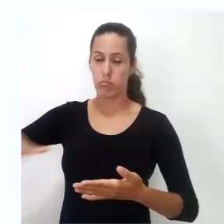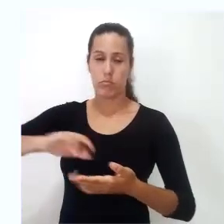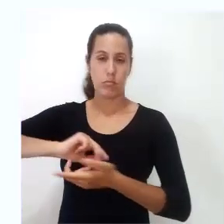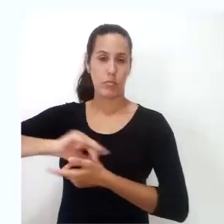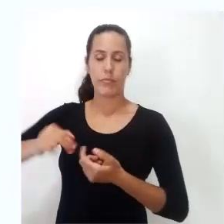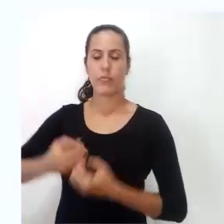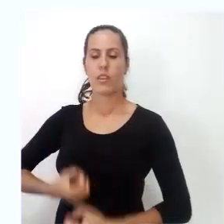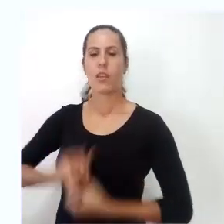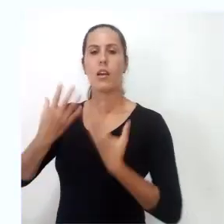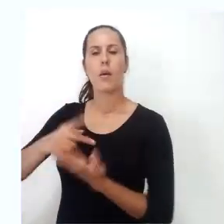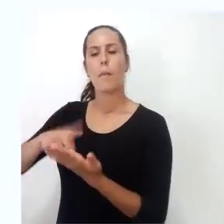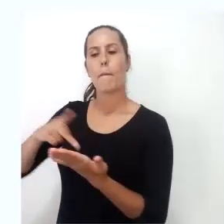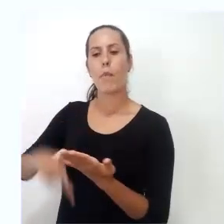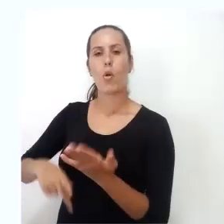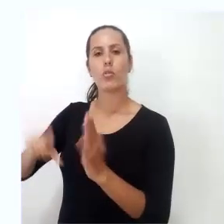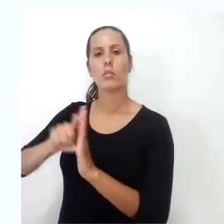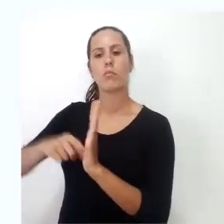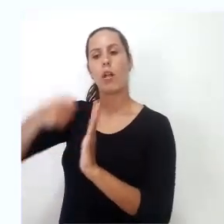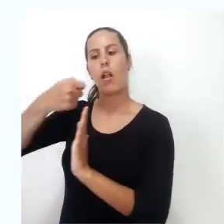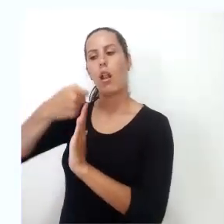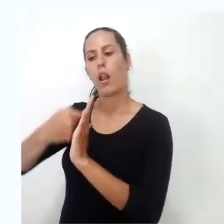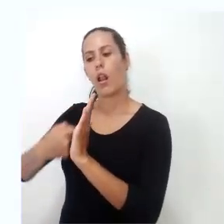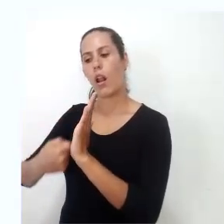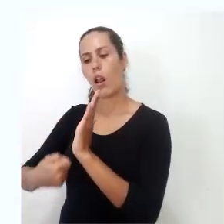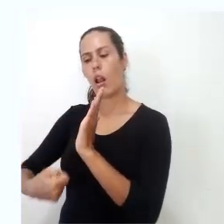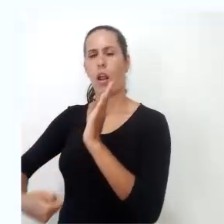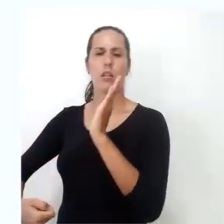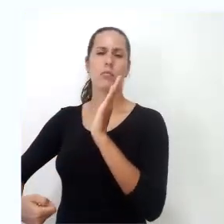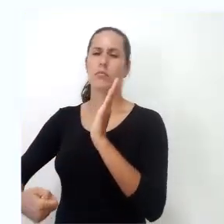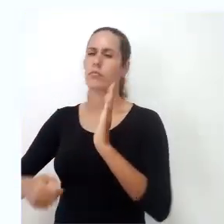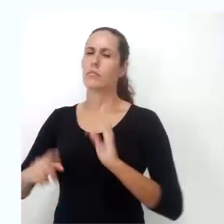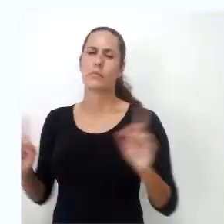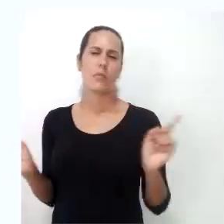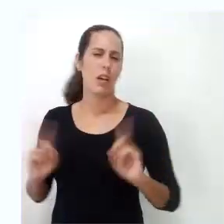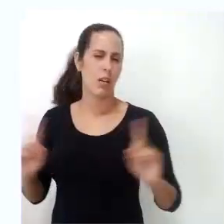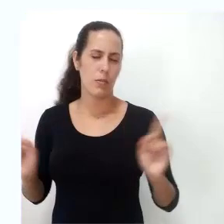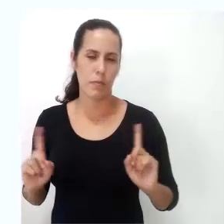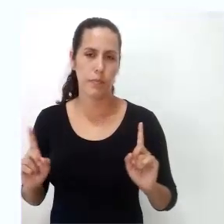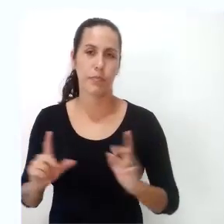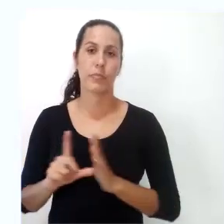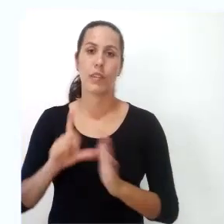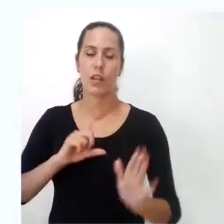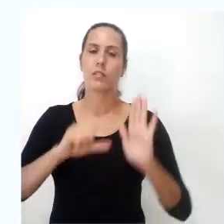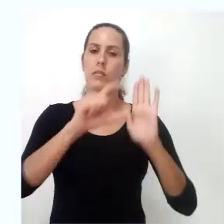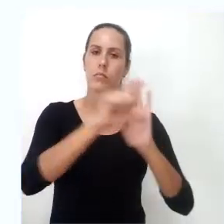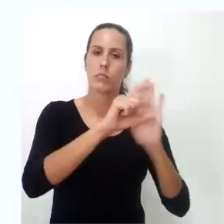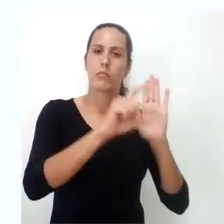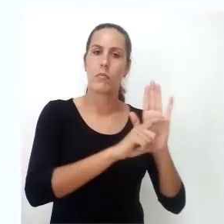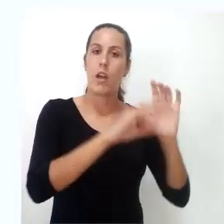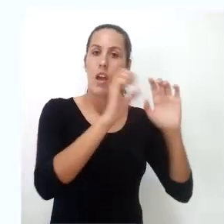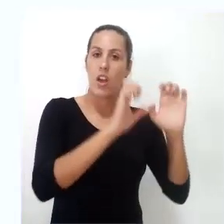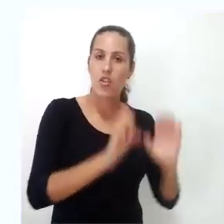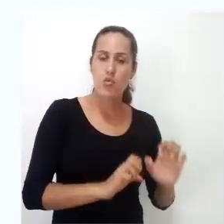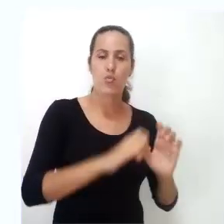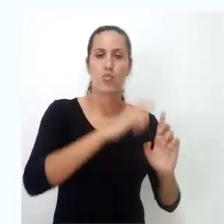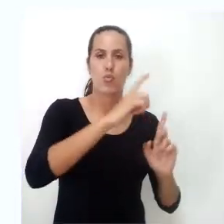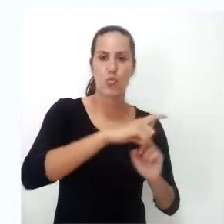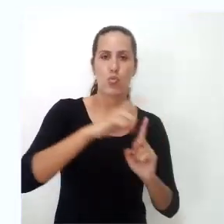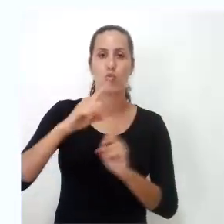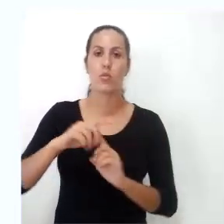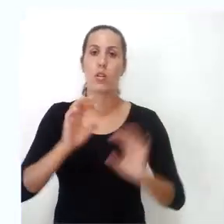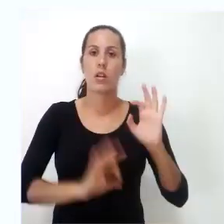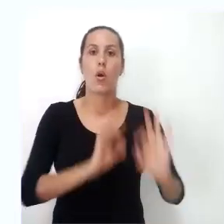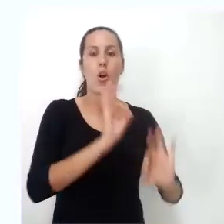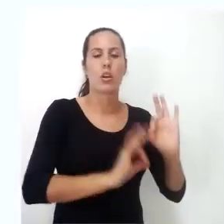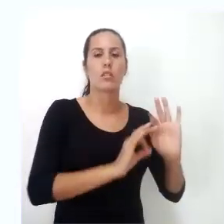meros textos escritos em prosa corrida. São textos corridos, ou seja, eles têm uma estrutura. Podem